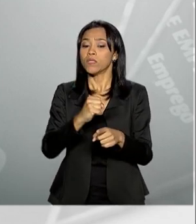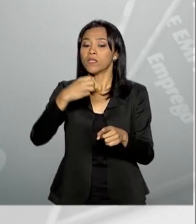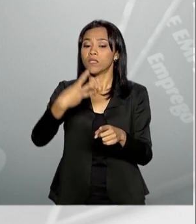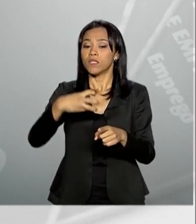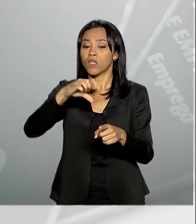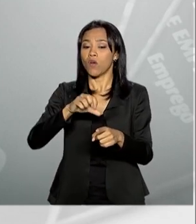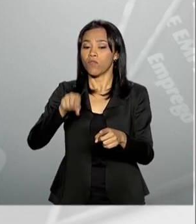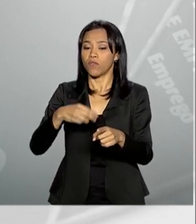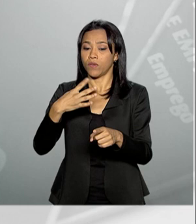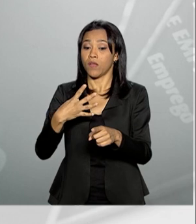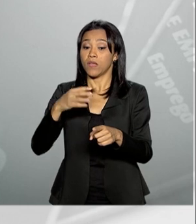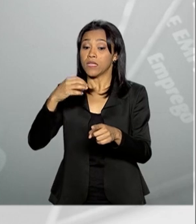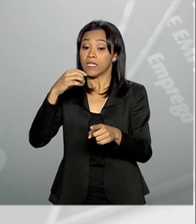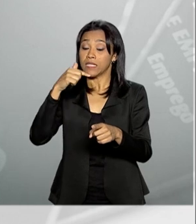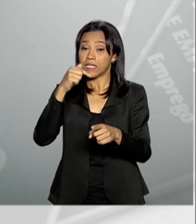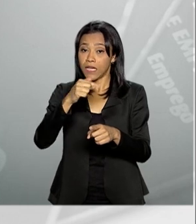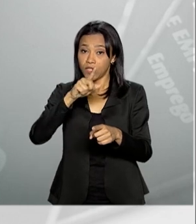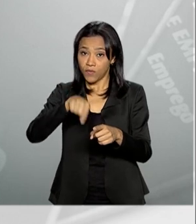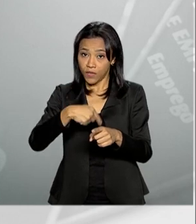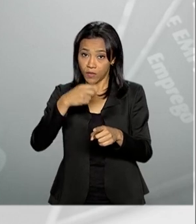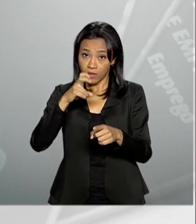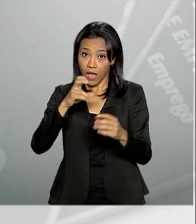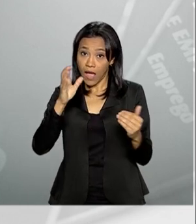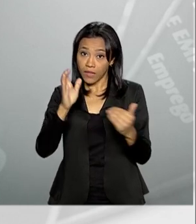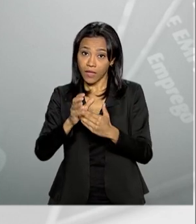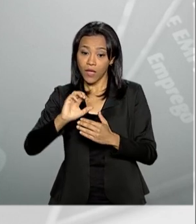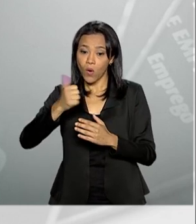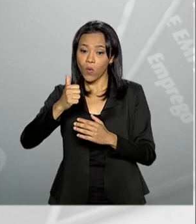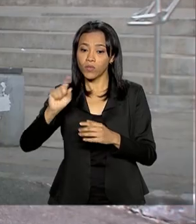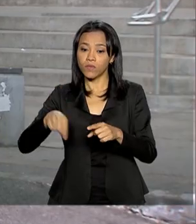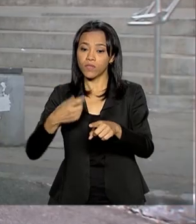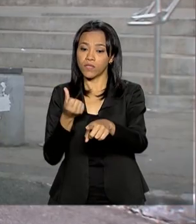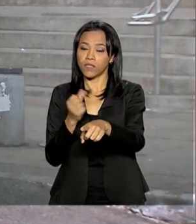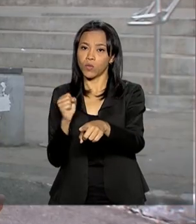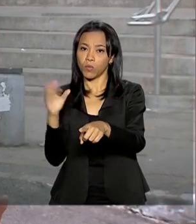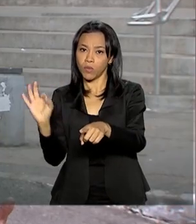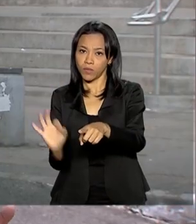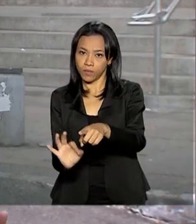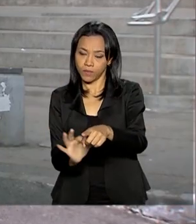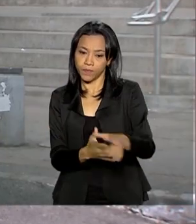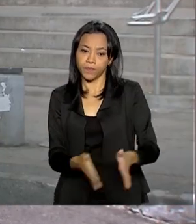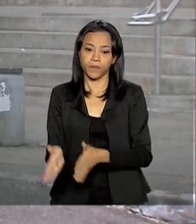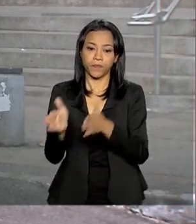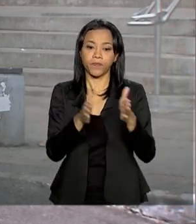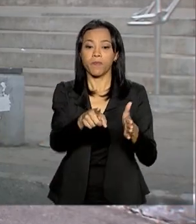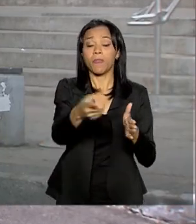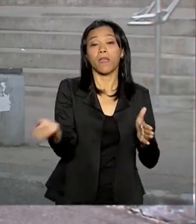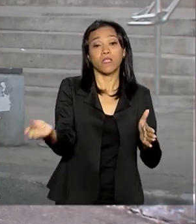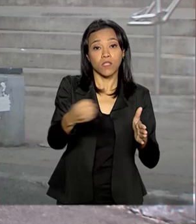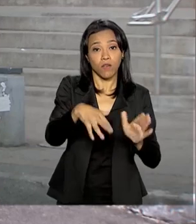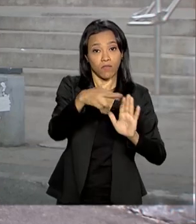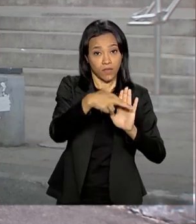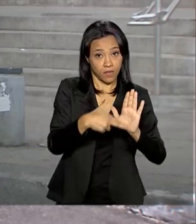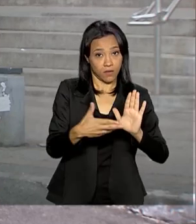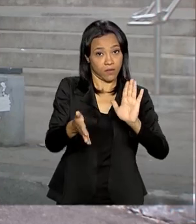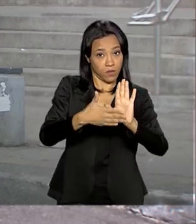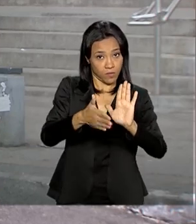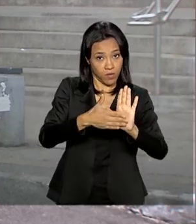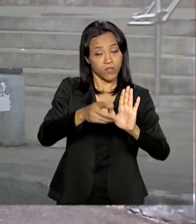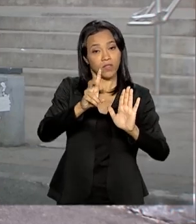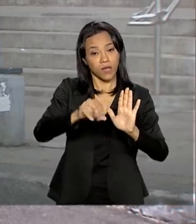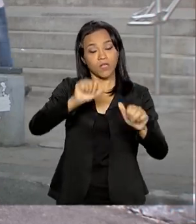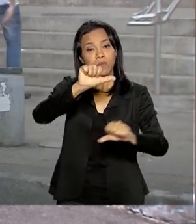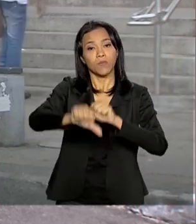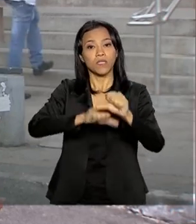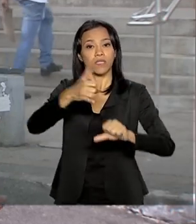vai pagar de 7,5% a 11,68%. A nova Previdência traz mudanças também para a idade da